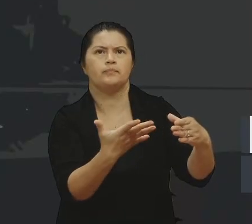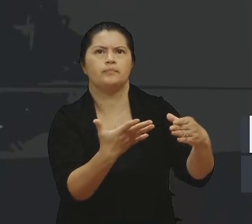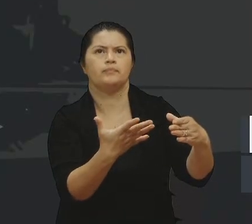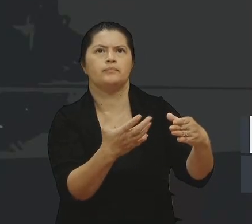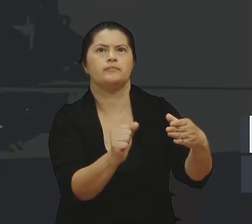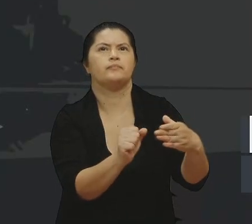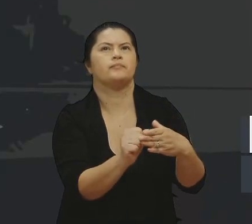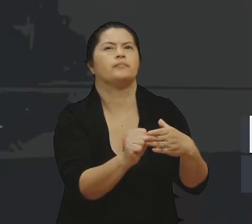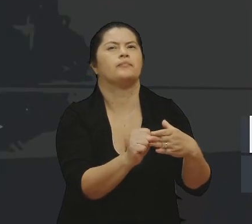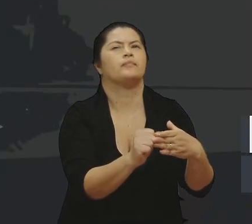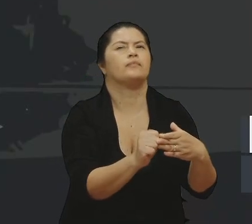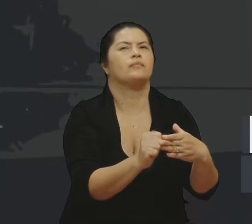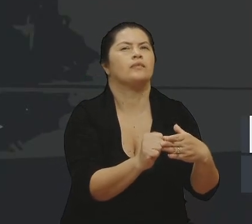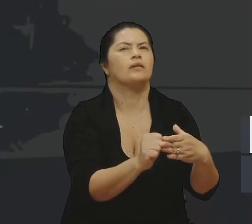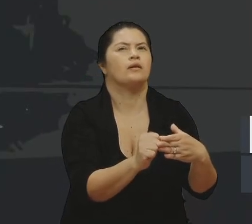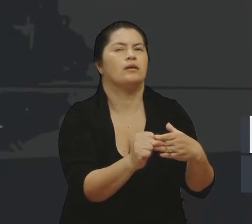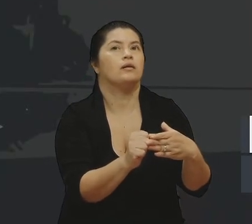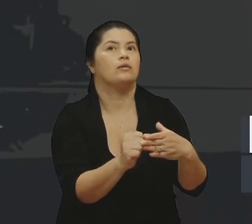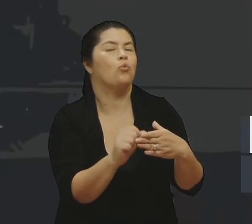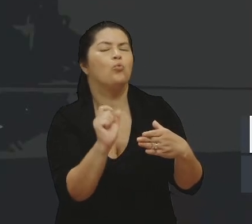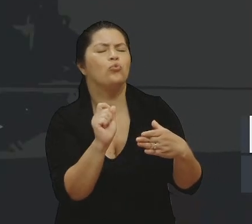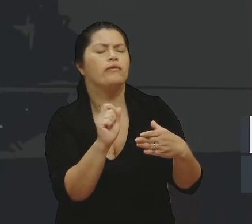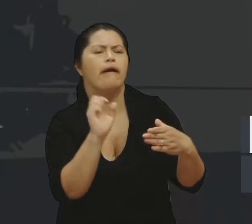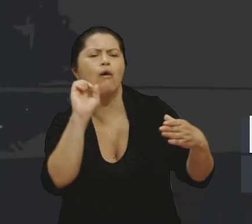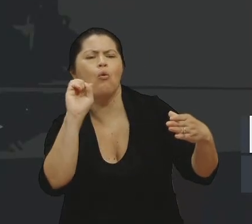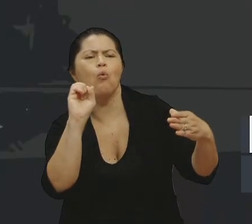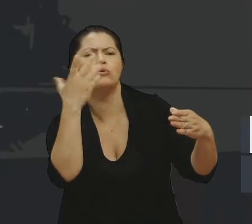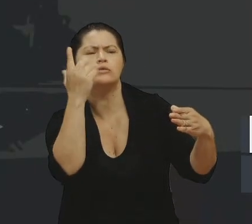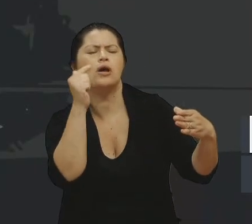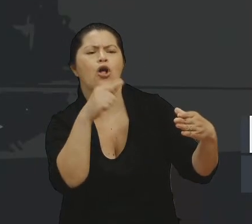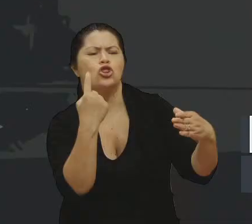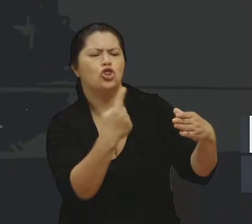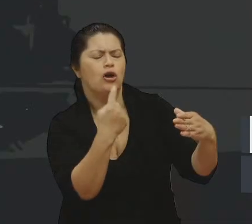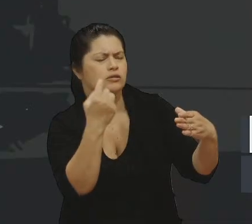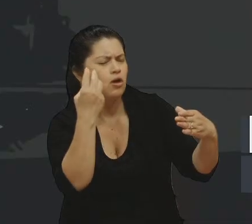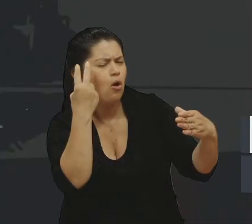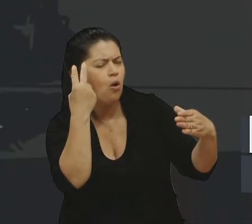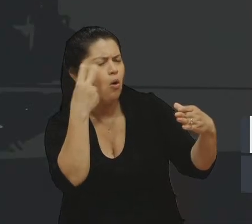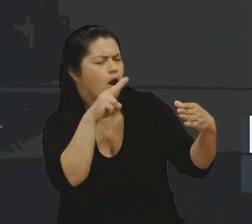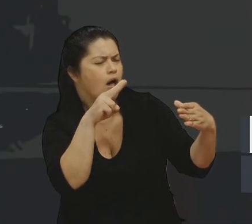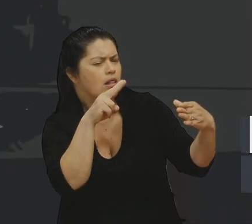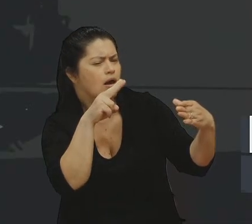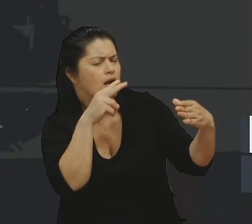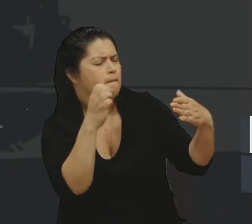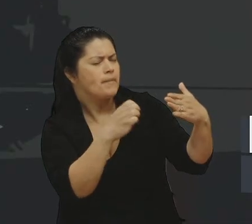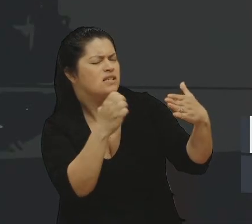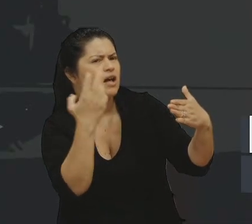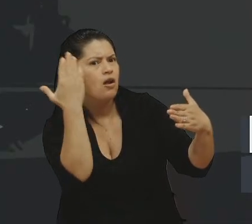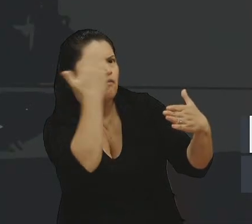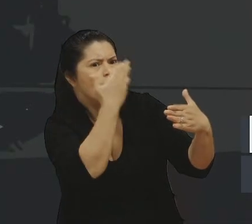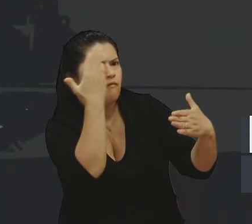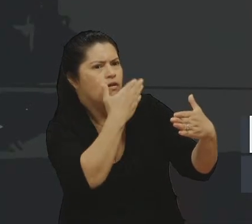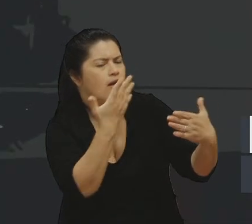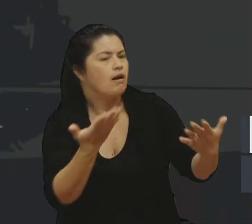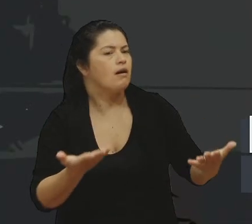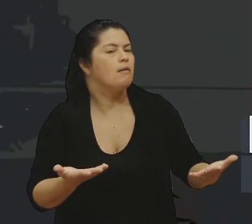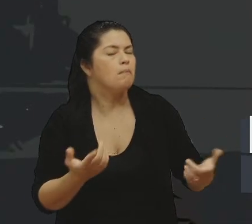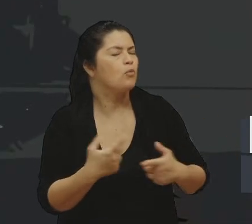comunidade, um movimento que está acontecendo ali e a gente, muitas vezes, como empresário, não vê, a gente ignora isso. Por quê? Pode passar.